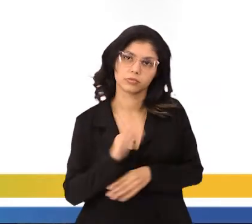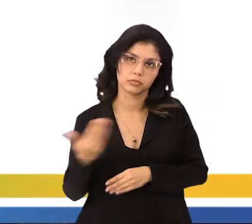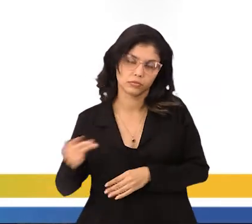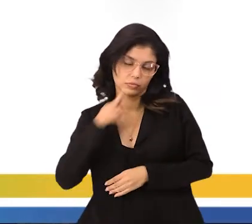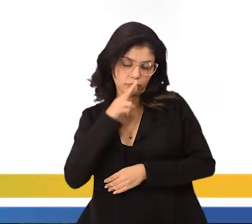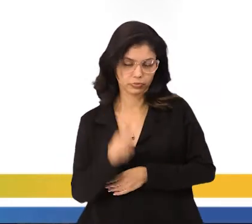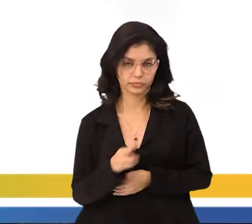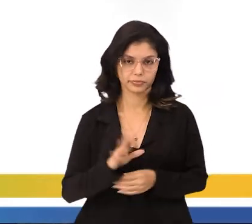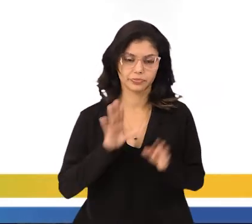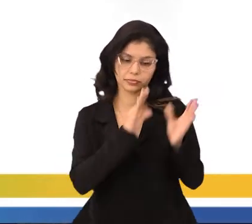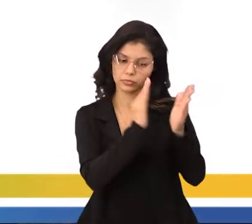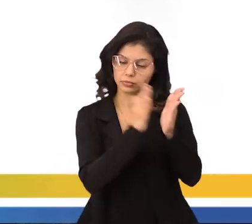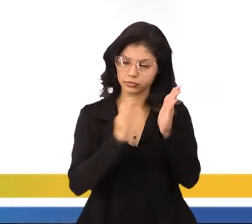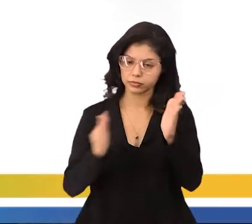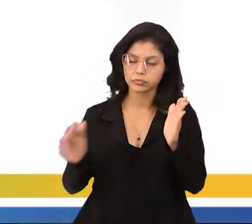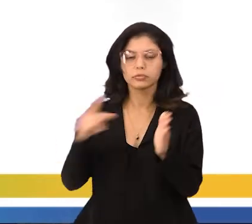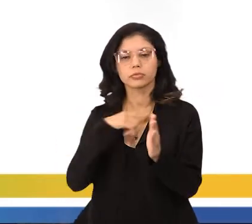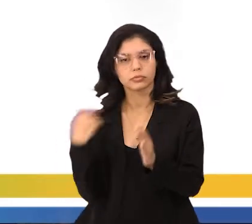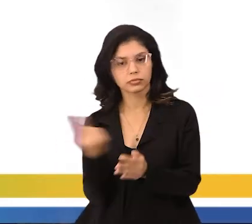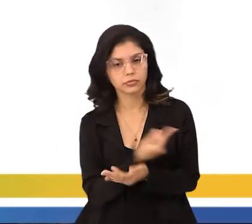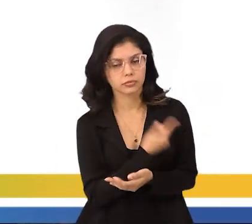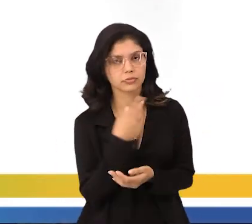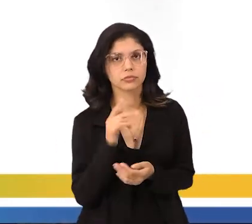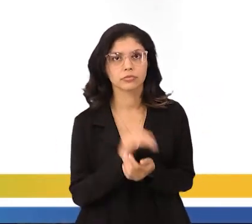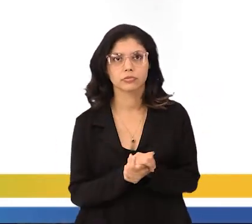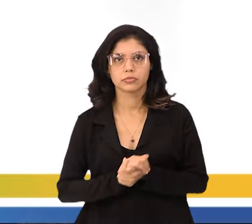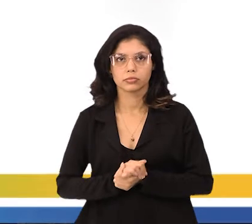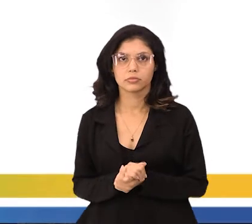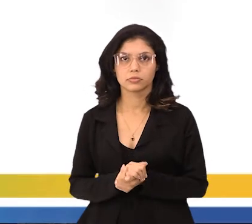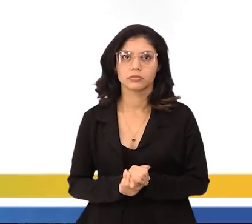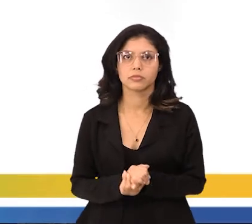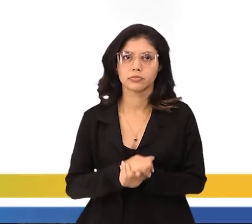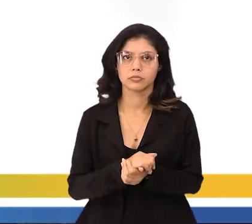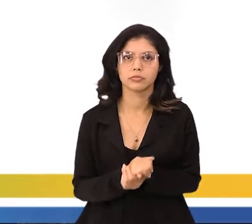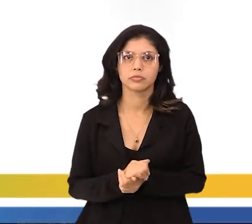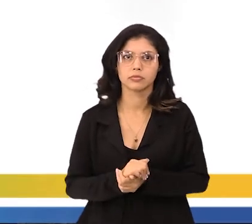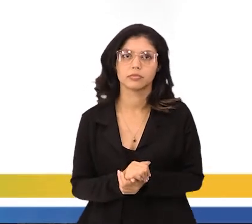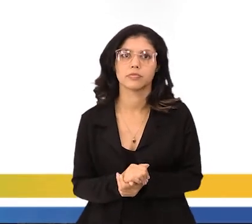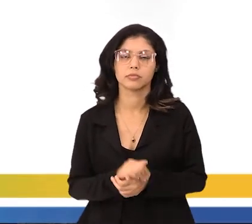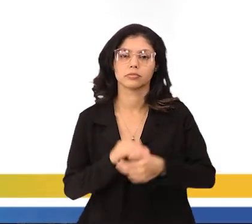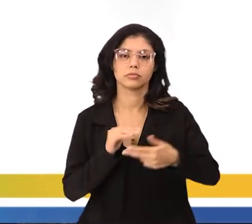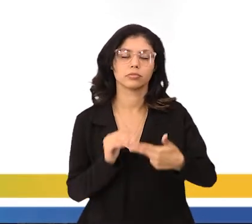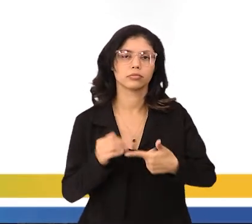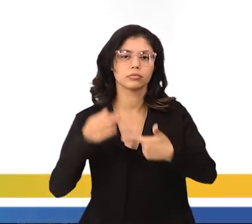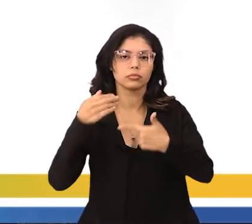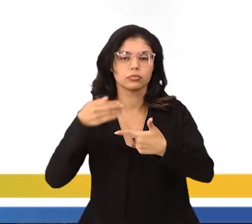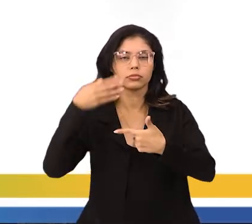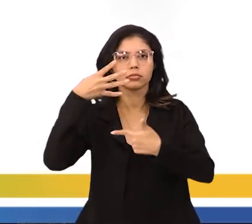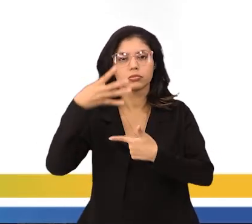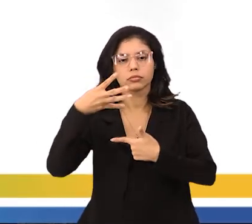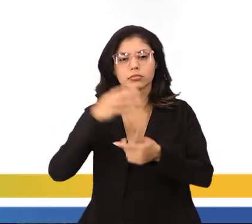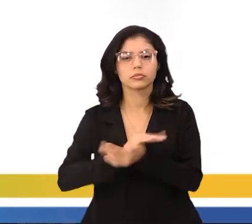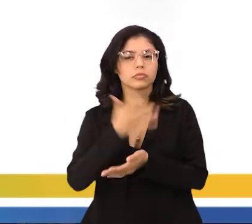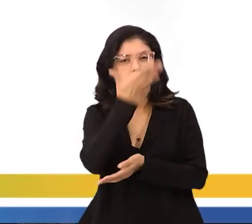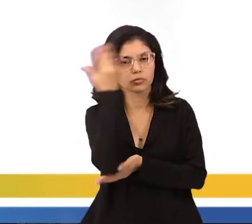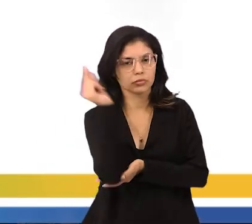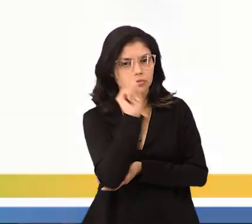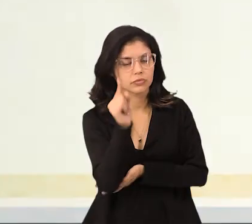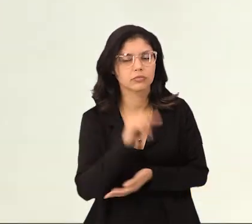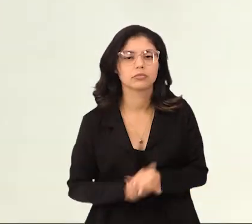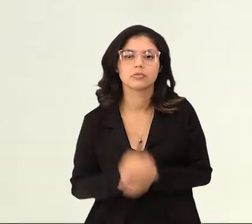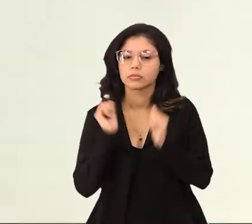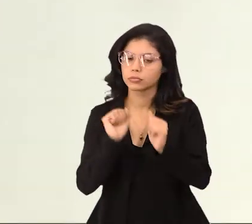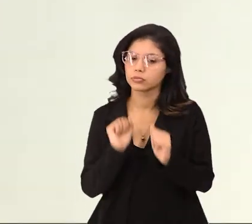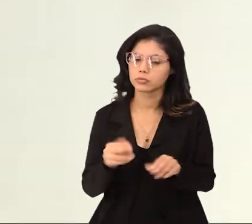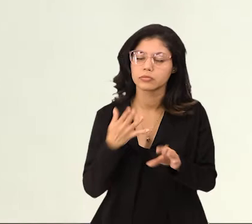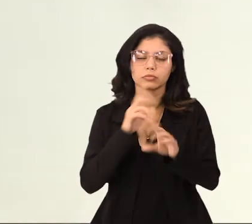você tem esse formato, nós estamos denominando essa operação de potenciação. Não esqueça disso, tá ok?